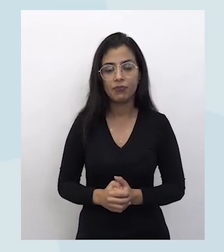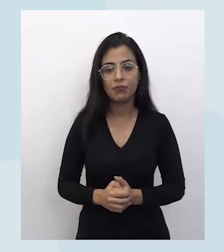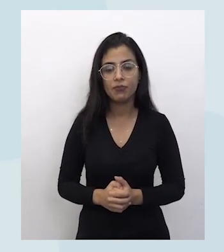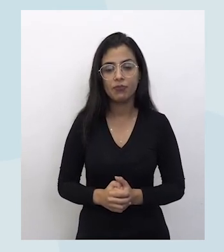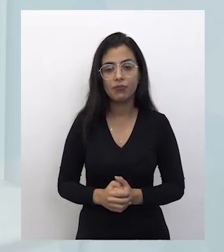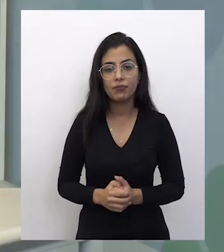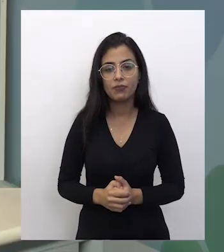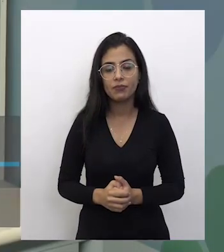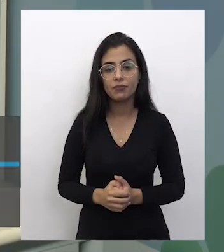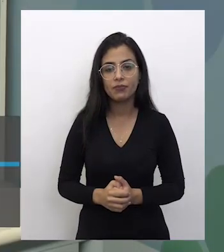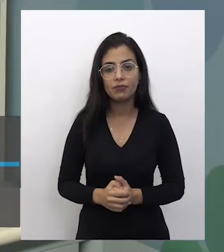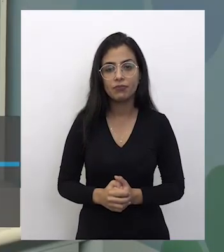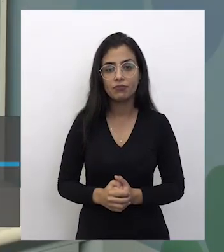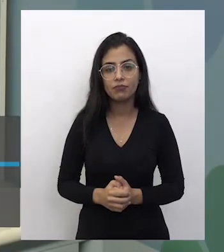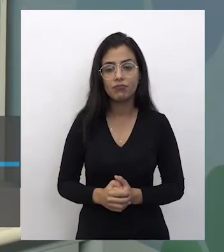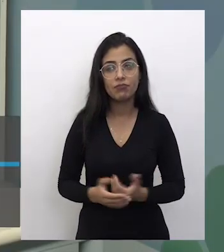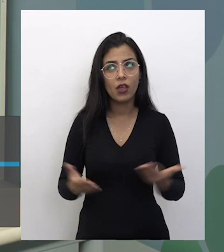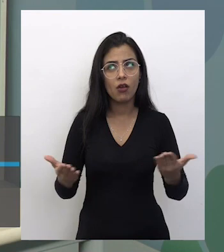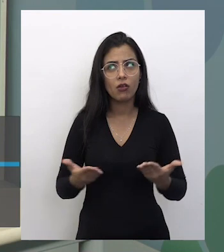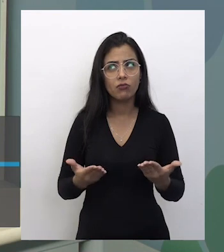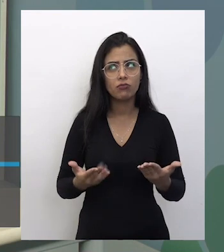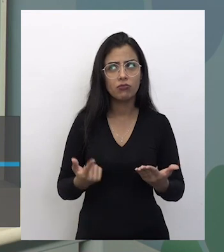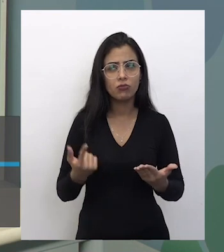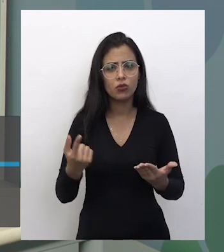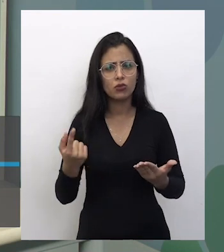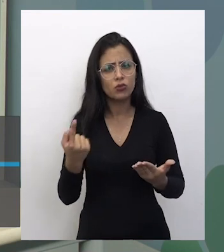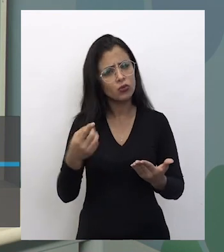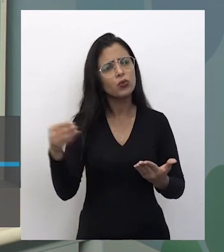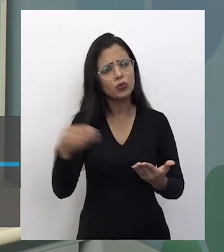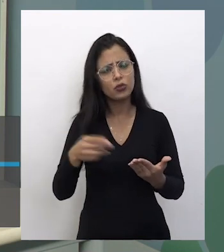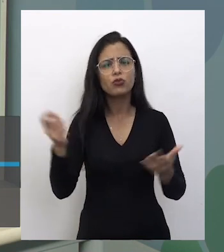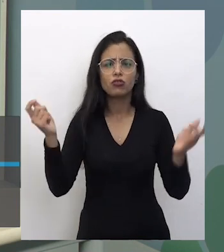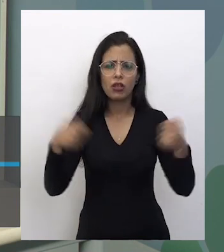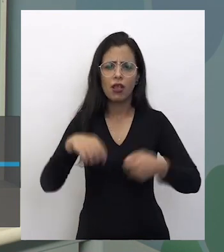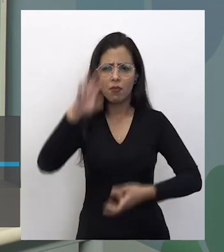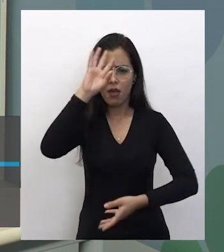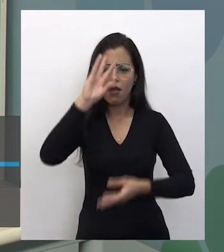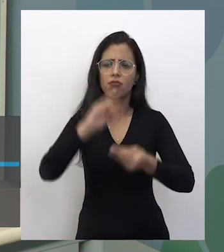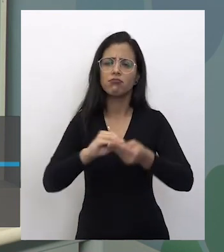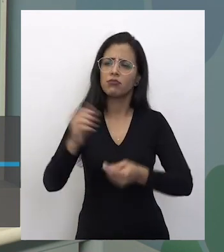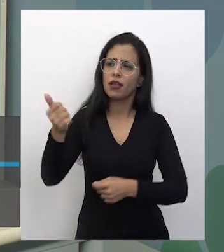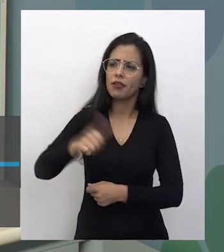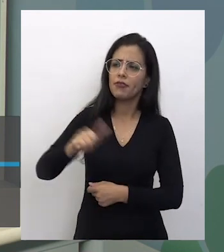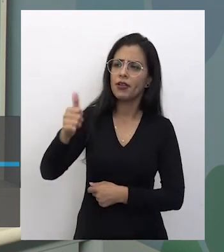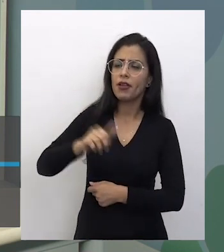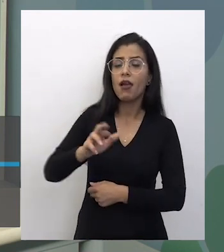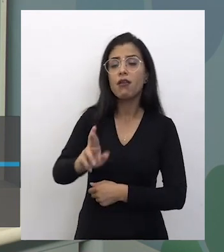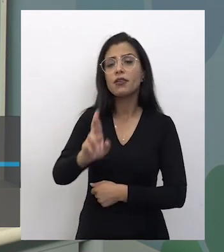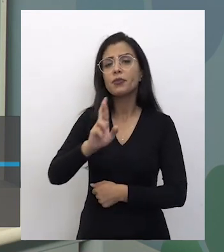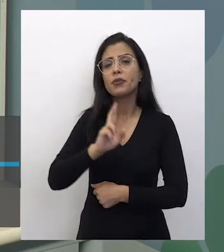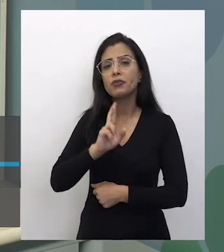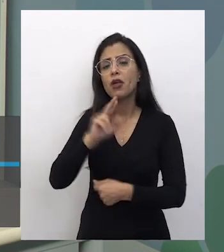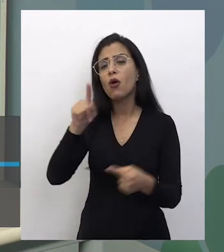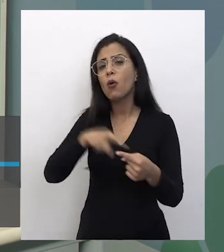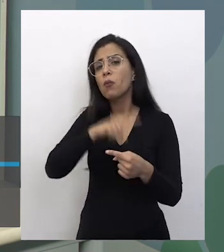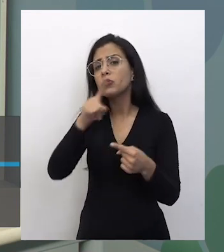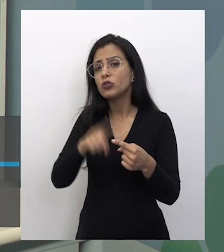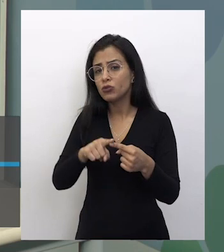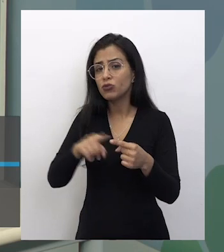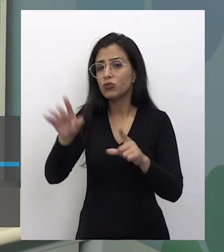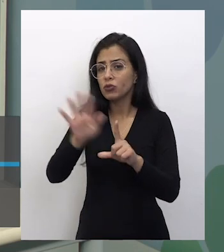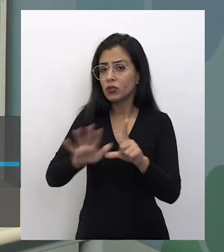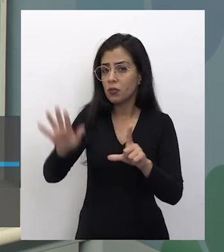agora vocês têm 2 minutos, 1 minuto é o suficiente, vocês vão conseguir analisar e responder qual a finalidade, então,